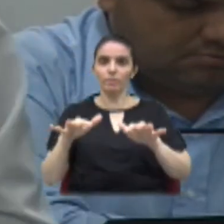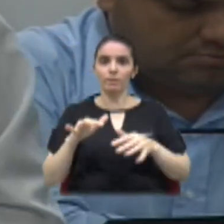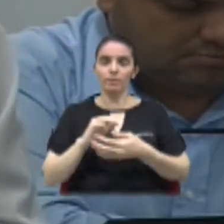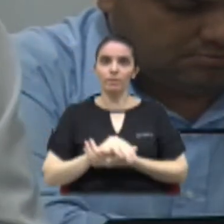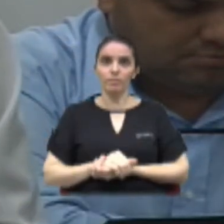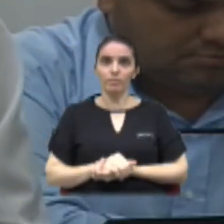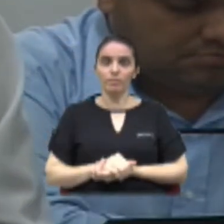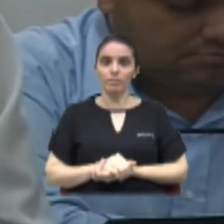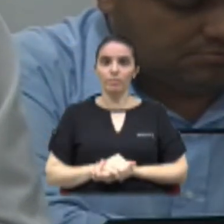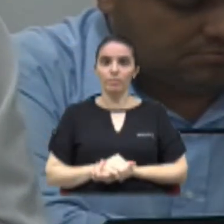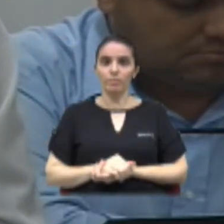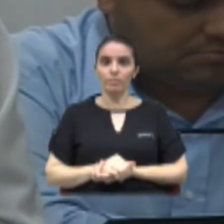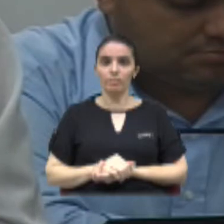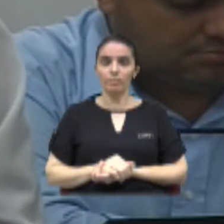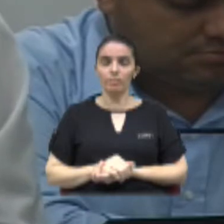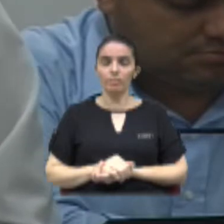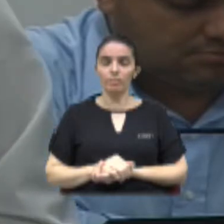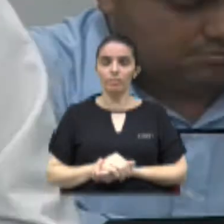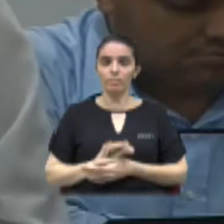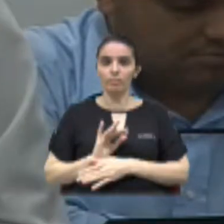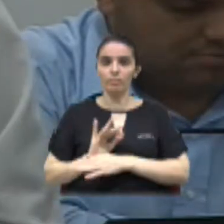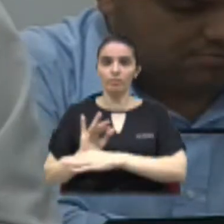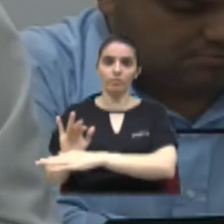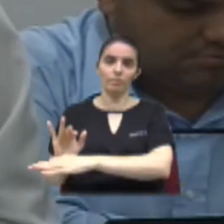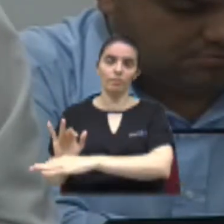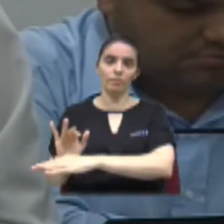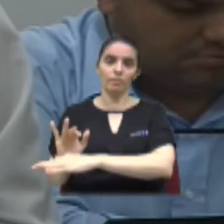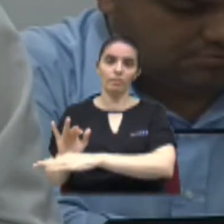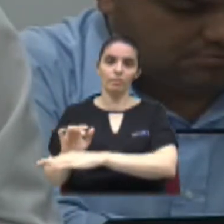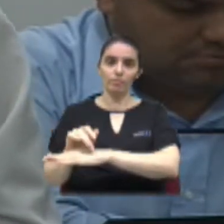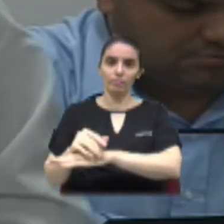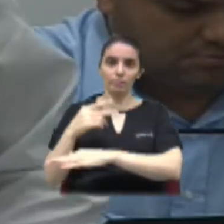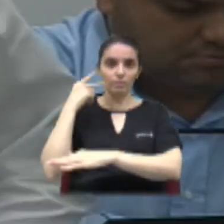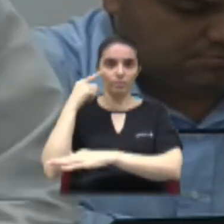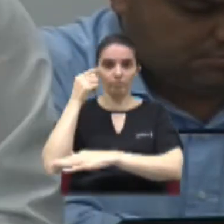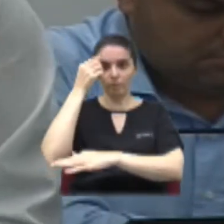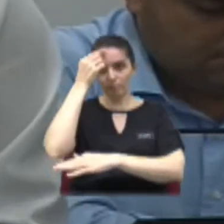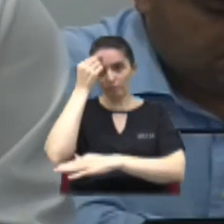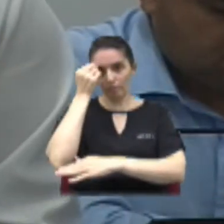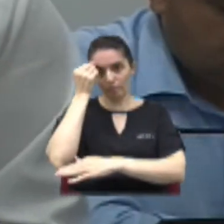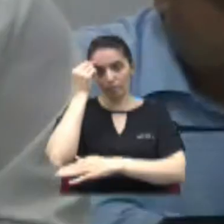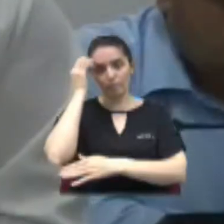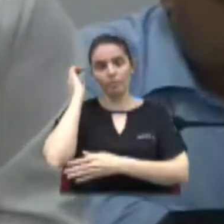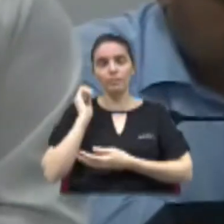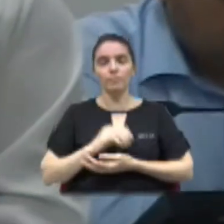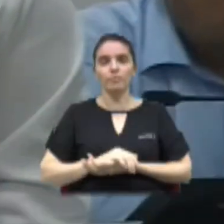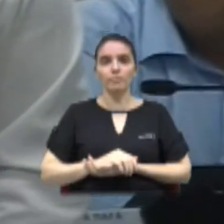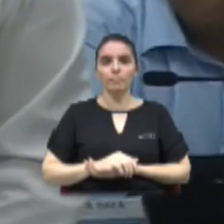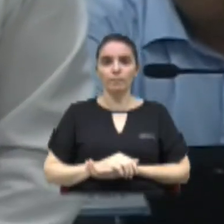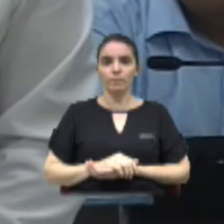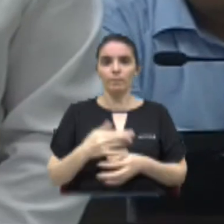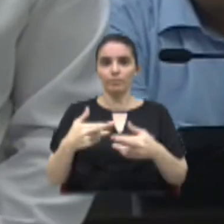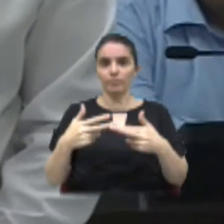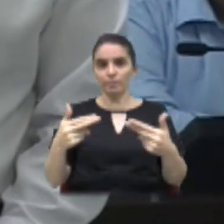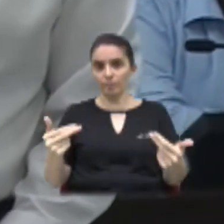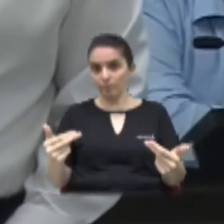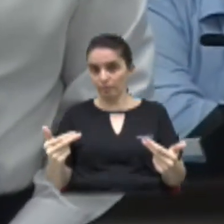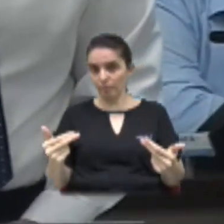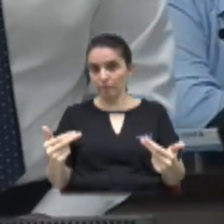para que não sofresse nenhuma sanção, bastasse não descumprir a lei. Até